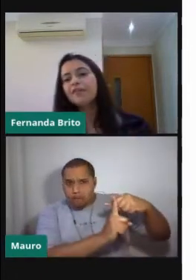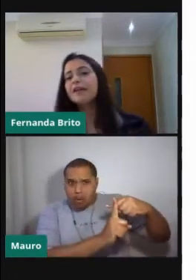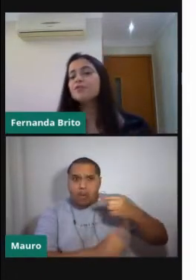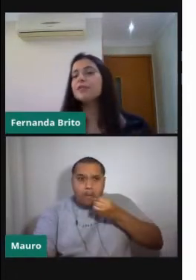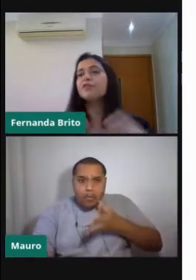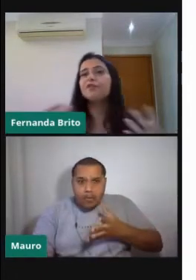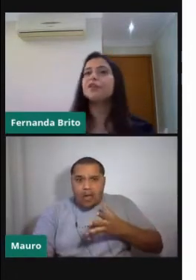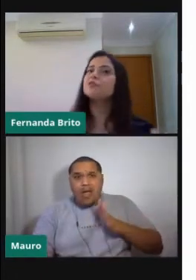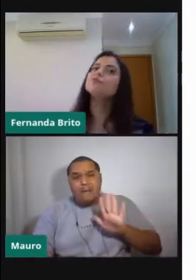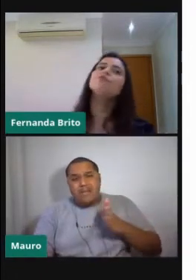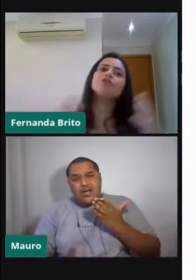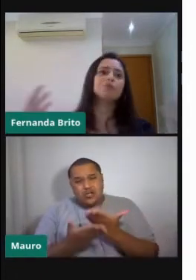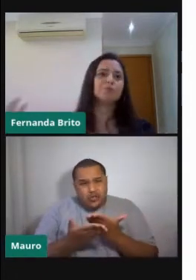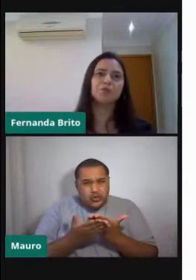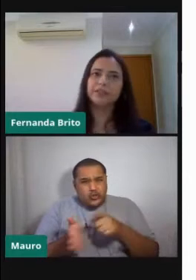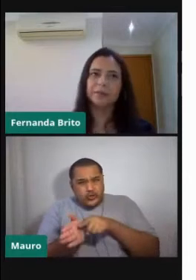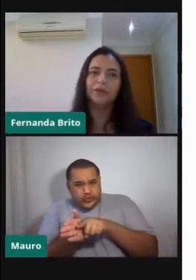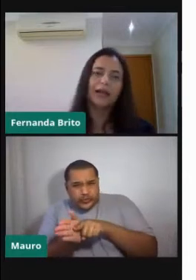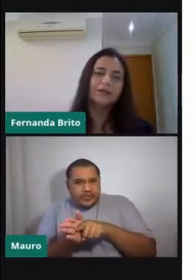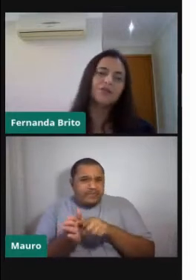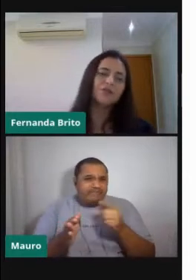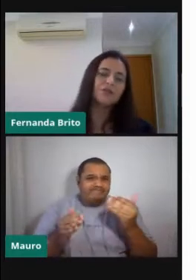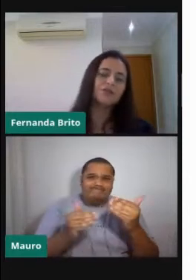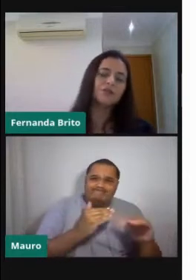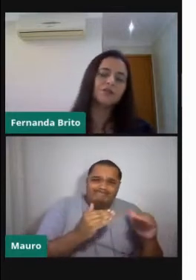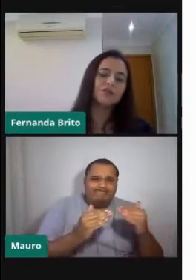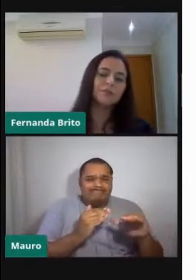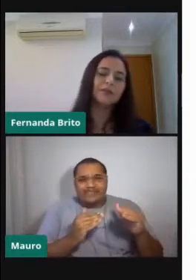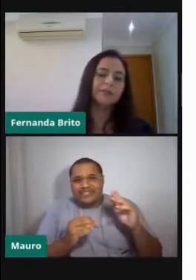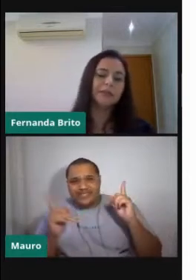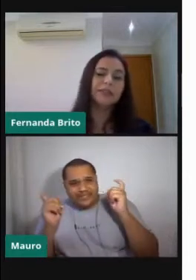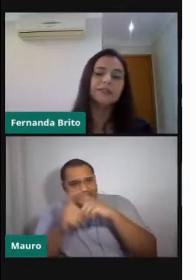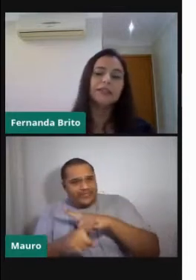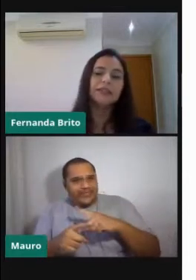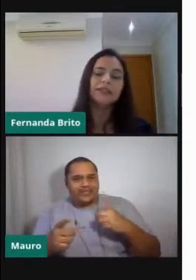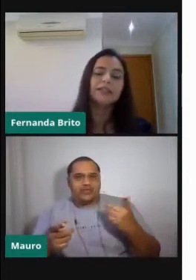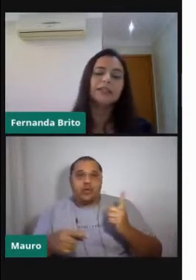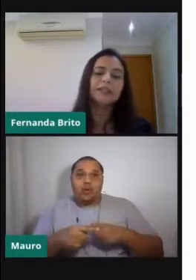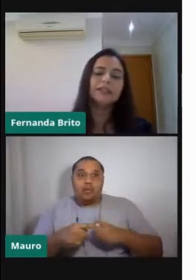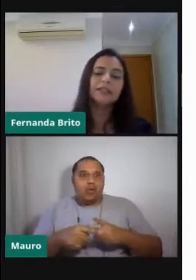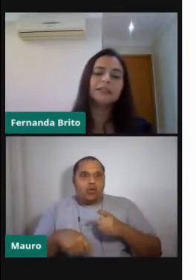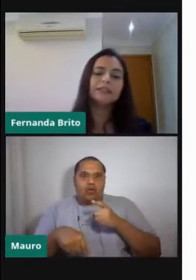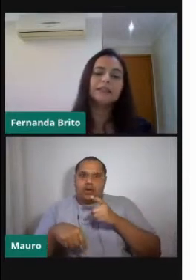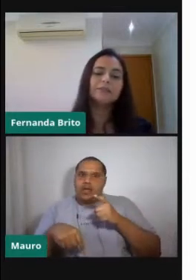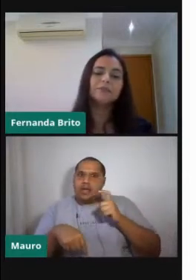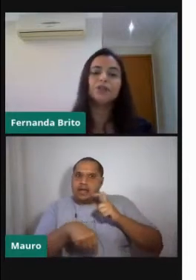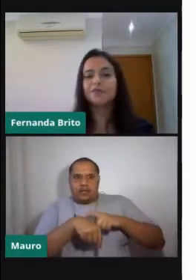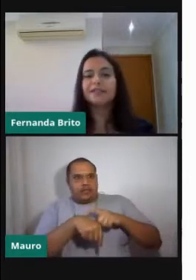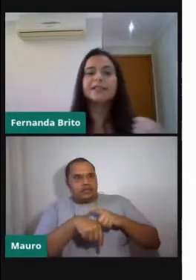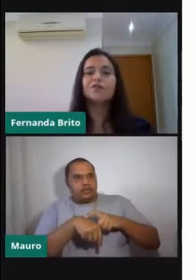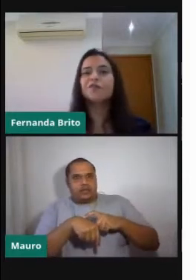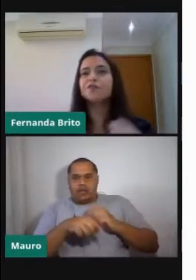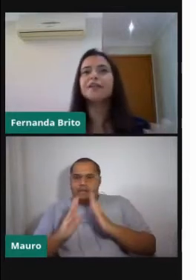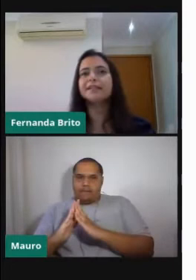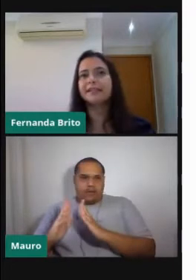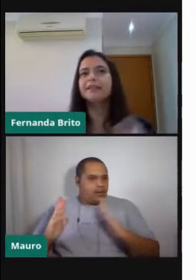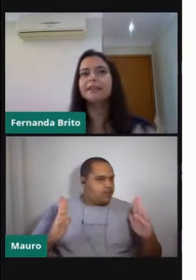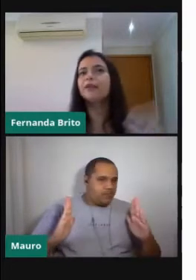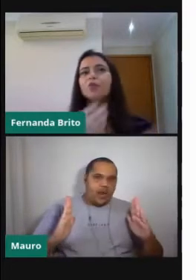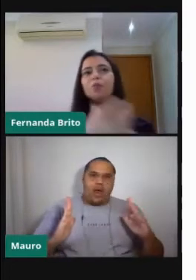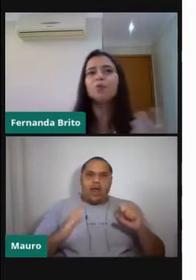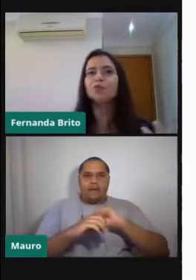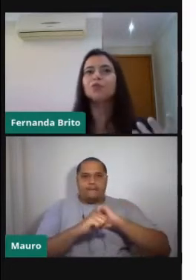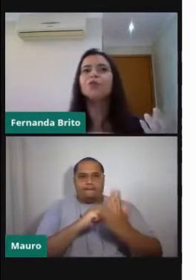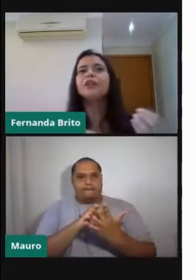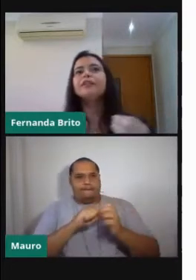são controversos, é difícil, nós temos pouco tempo, claro, de pandemia, e muitas vezes é difícil fazer,